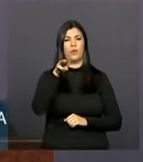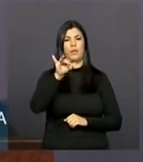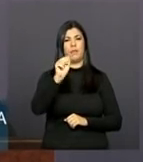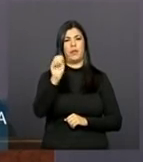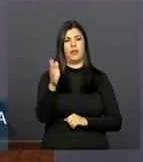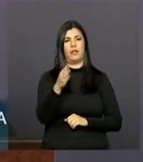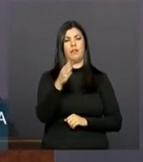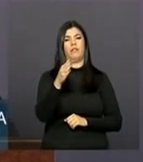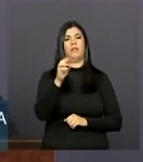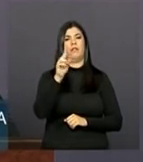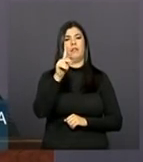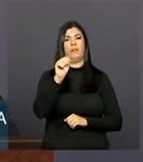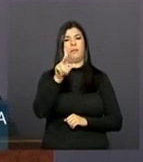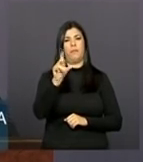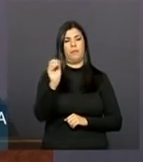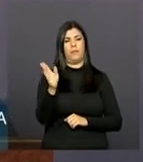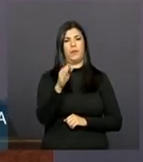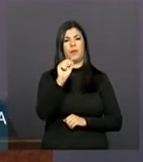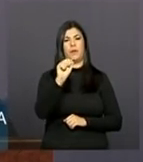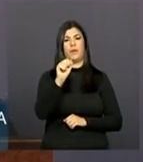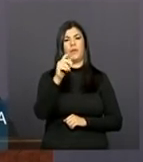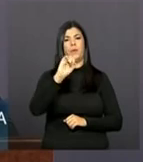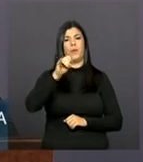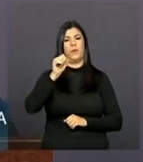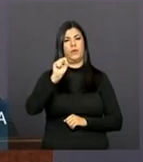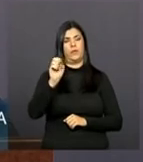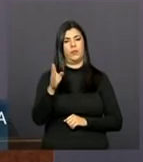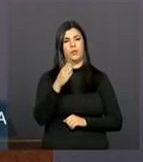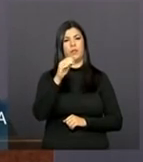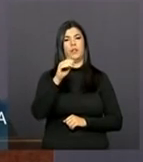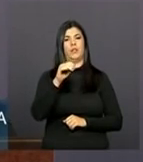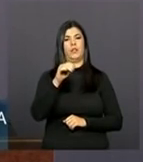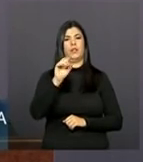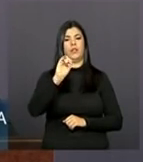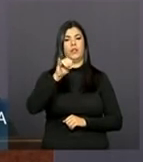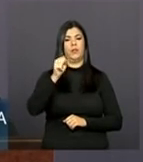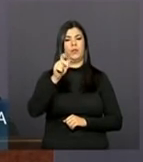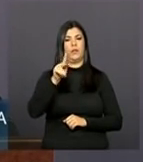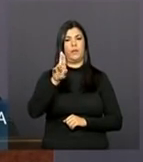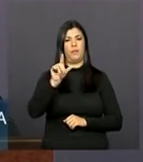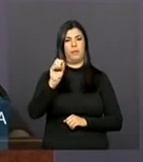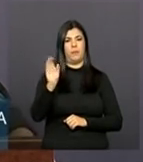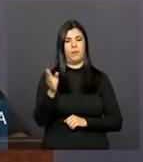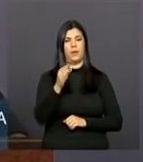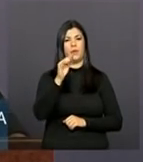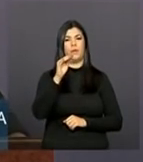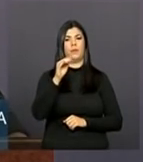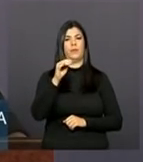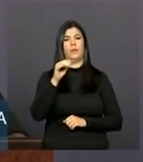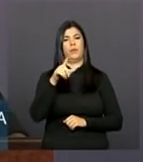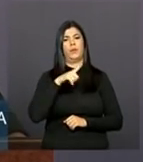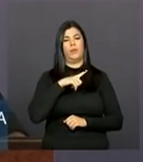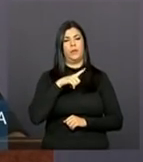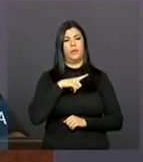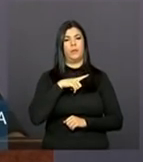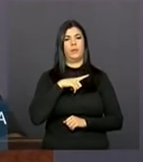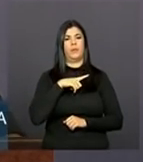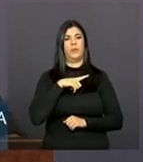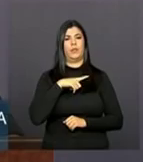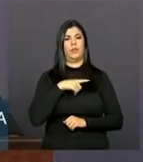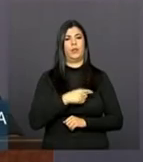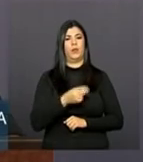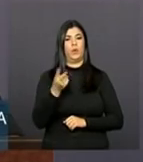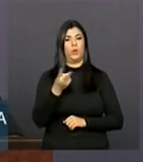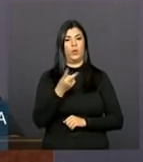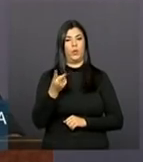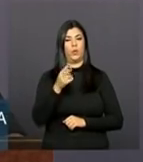Kel Paulo Sérgio Pinheiro José Carlos Dias José Paulo Cavalcante filho e a dois